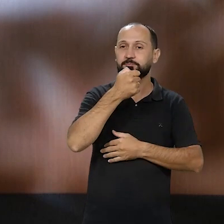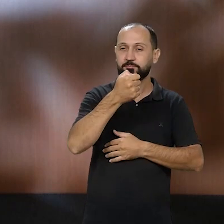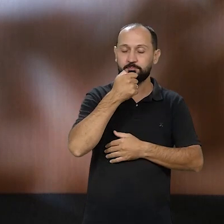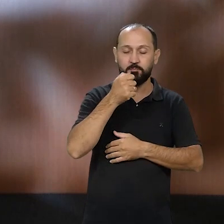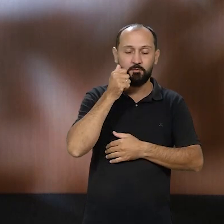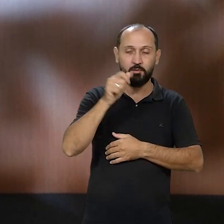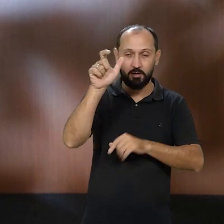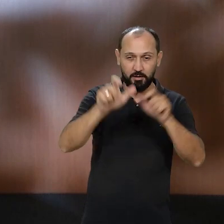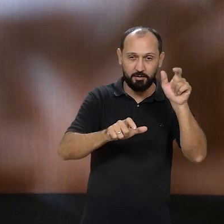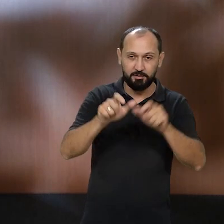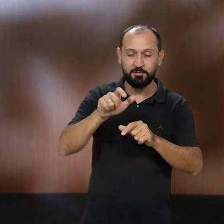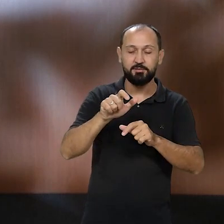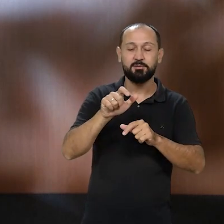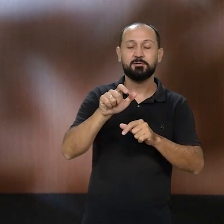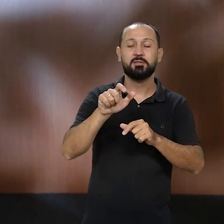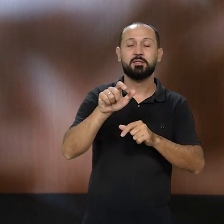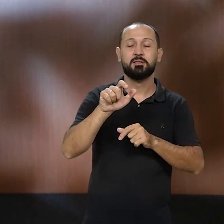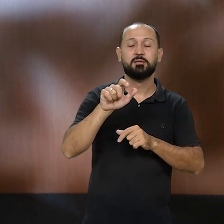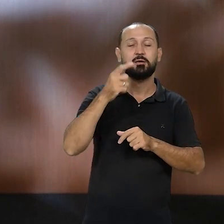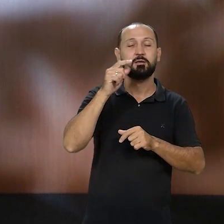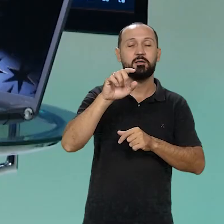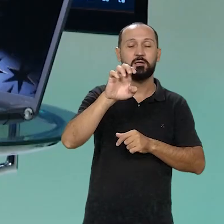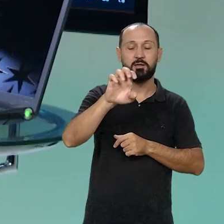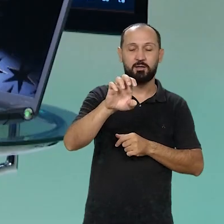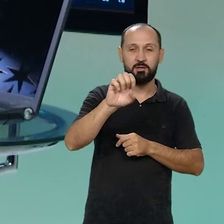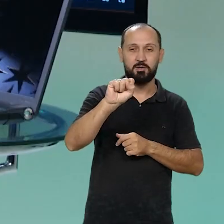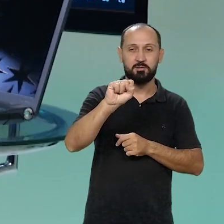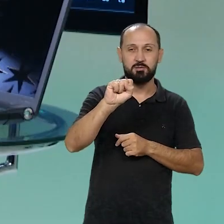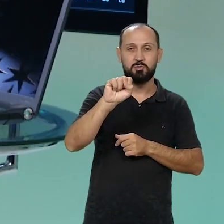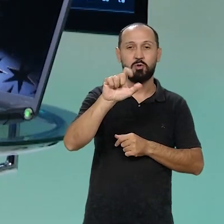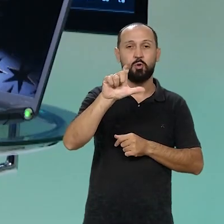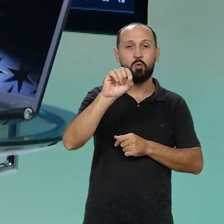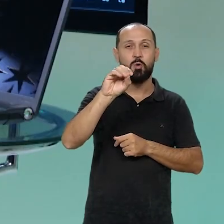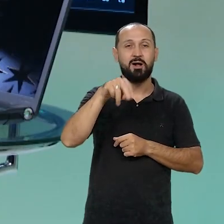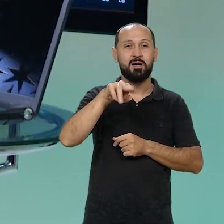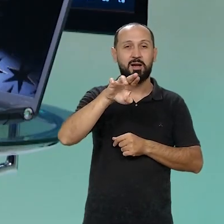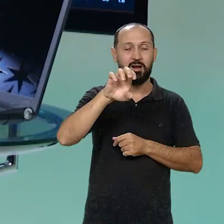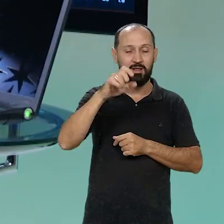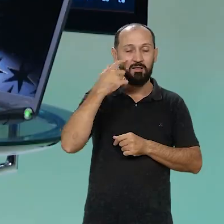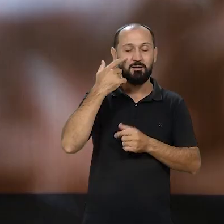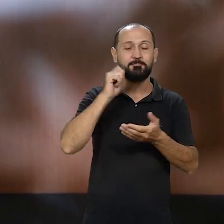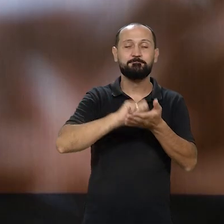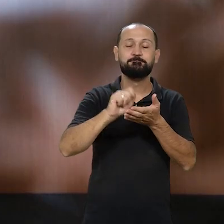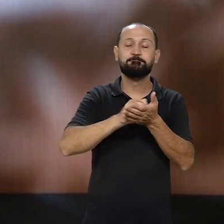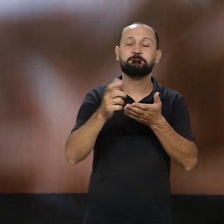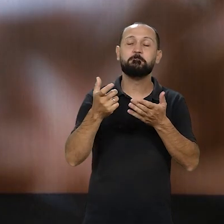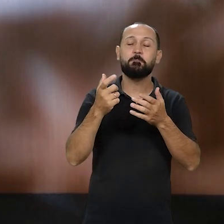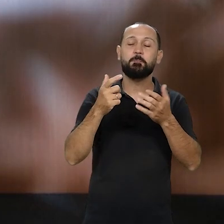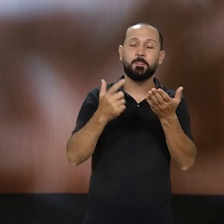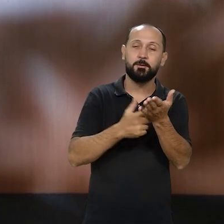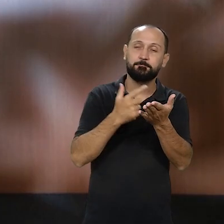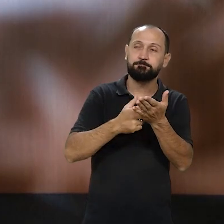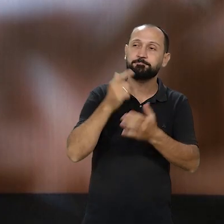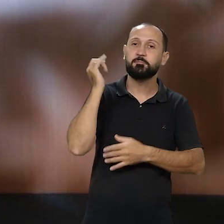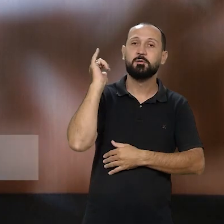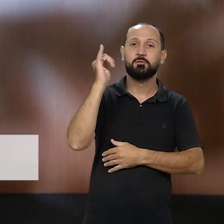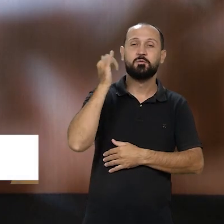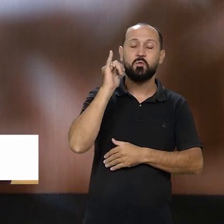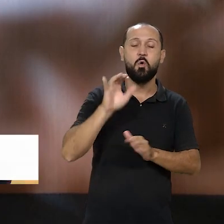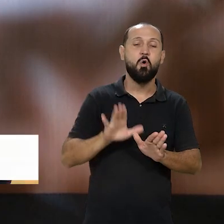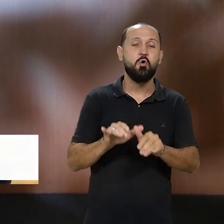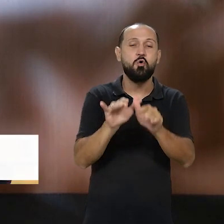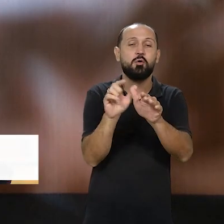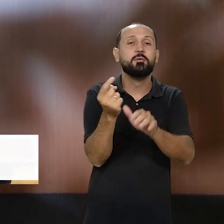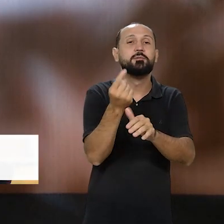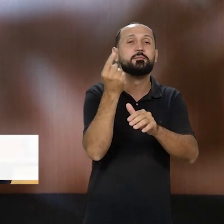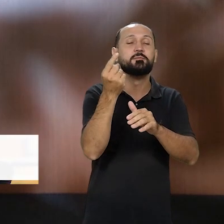a escritora e psicanalista Sloane Machado, que recentemente lançou o seu livro de contos Voo